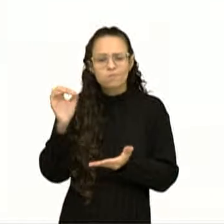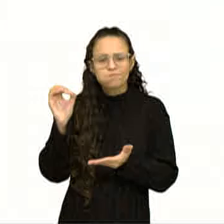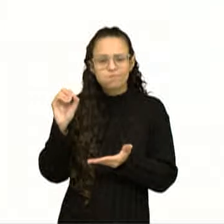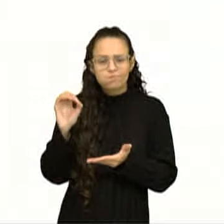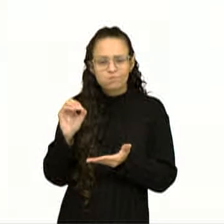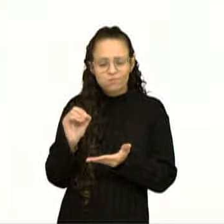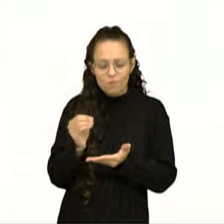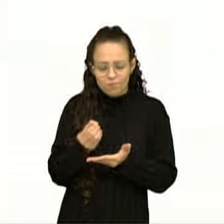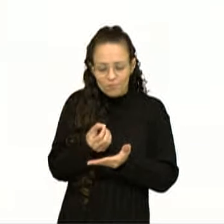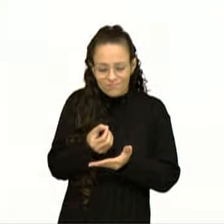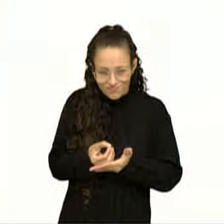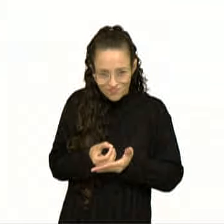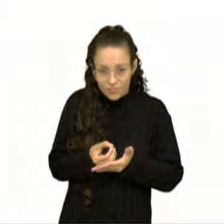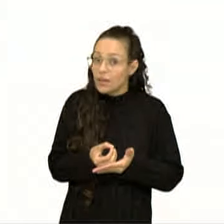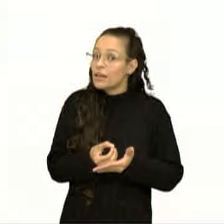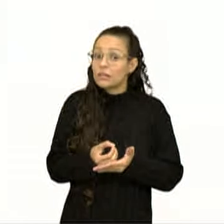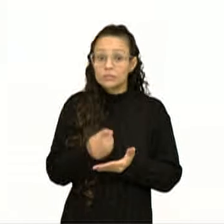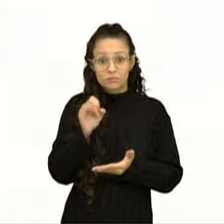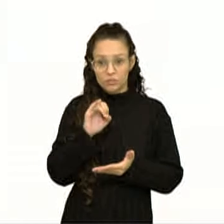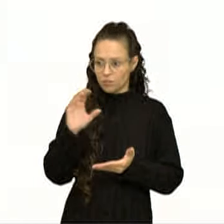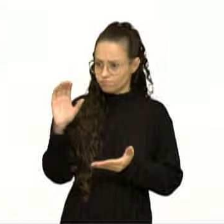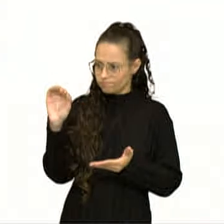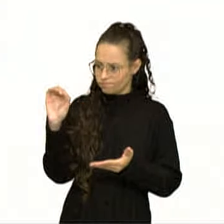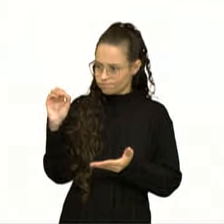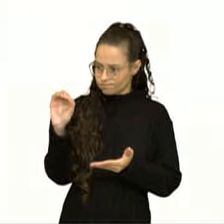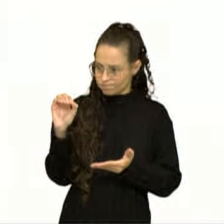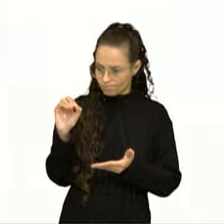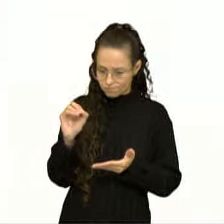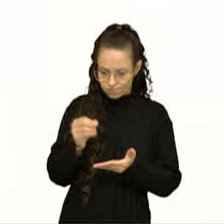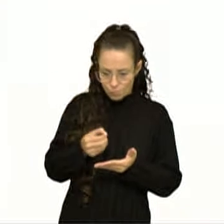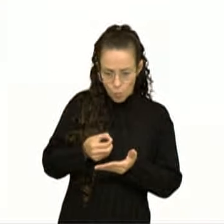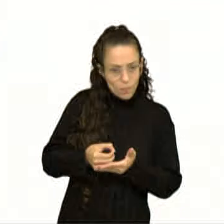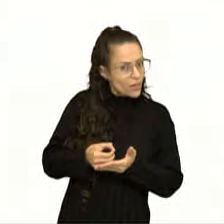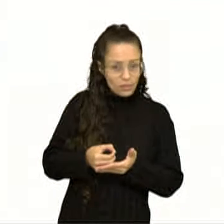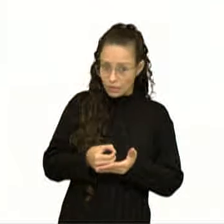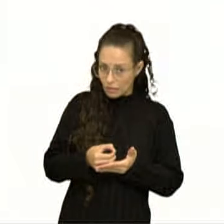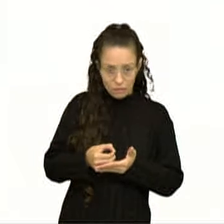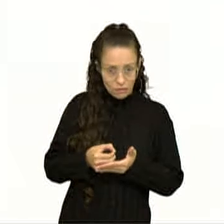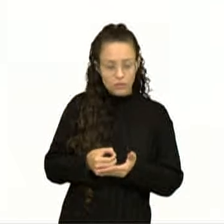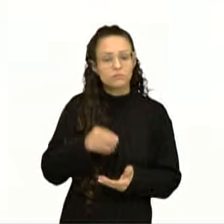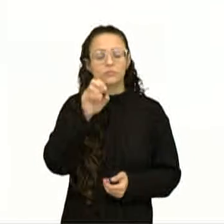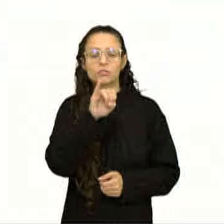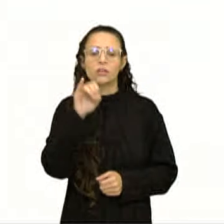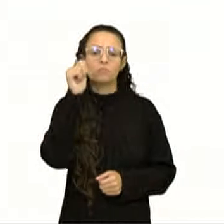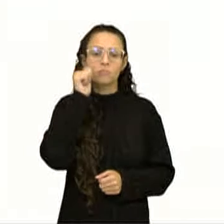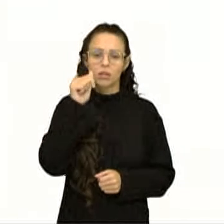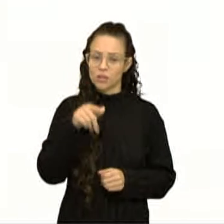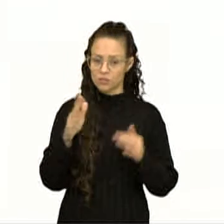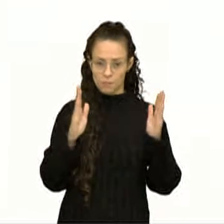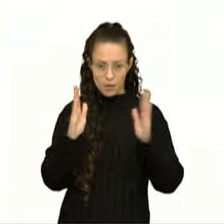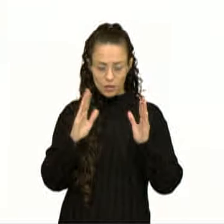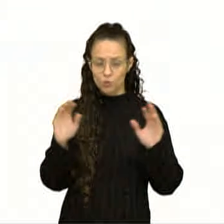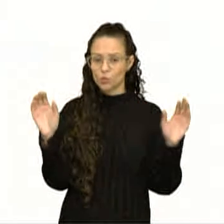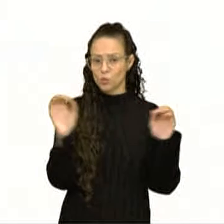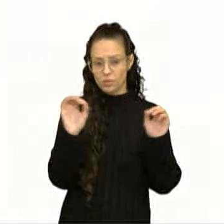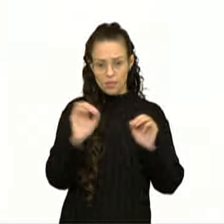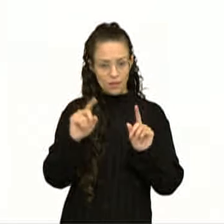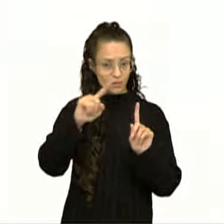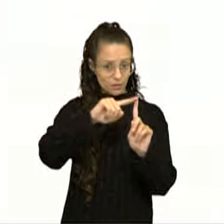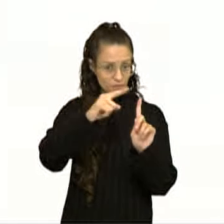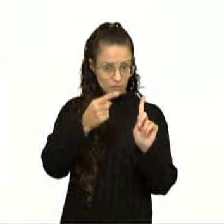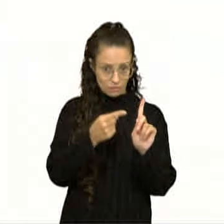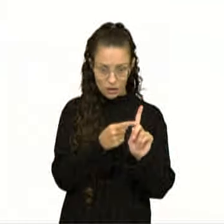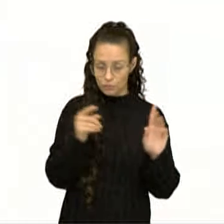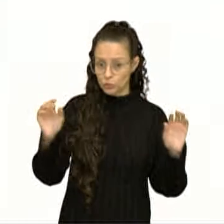implantar ali. Se não acontecer essa fecundação, né? Então, se a menina nesse período ela não